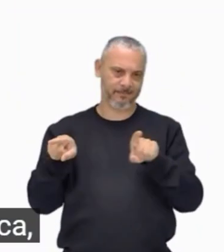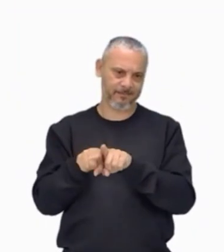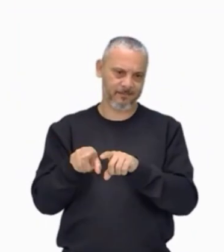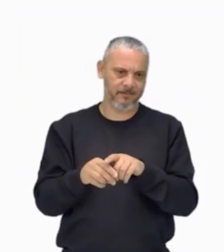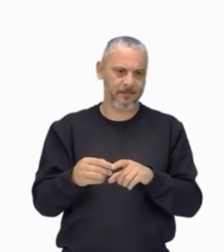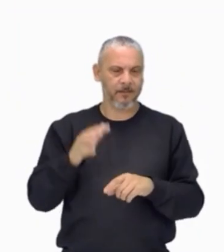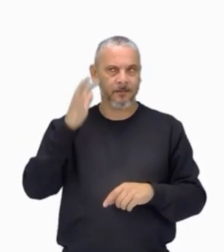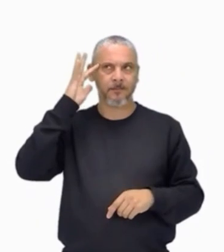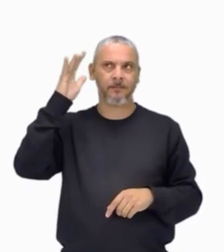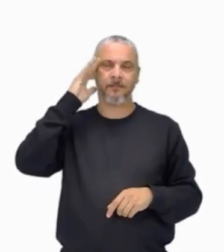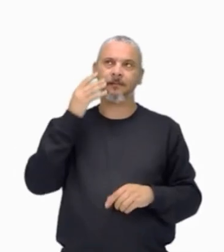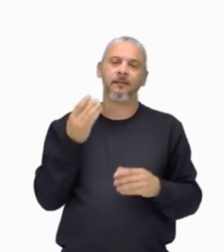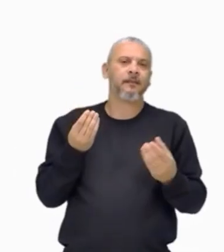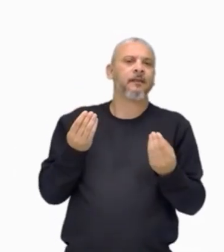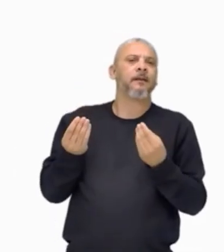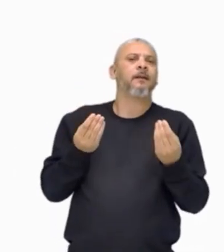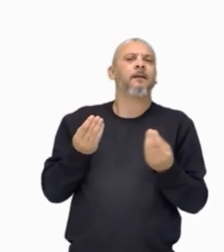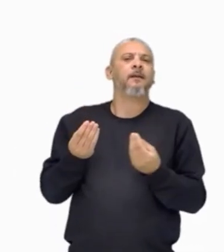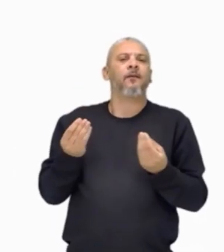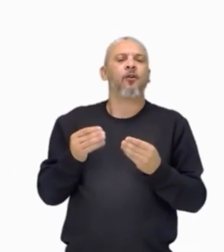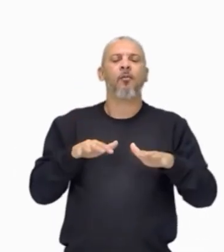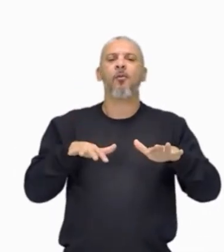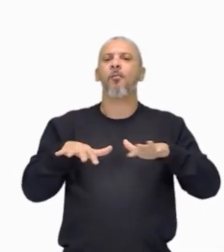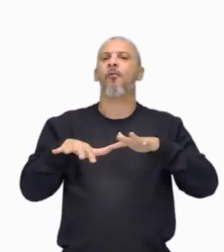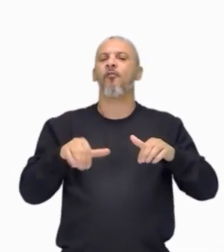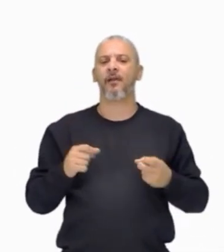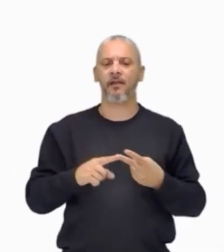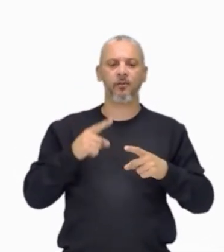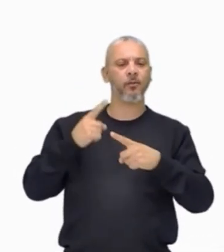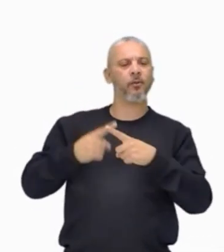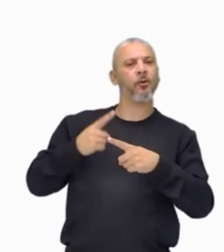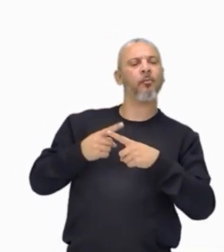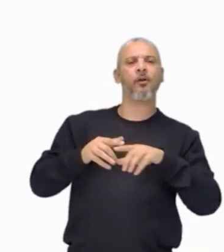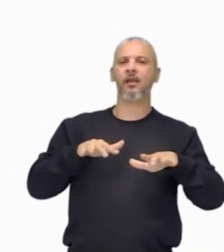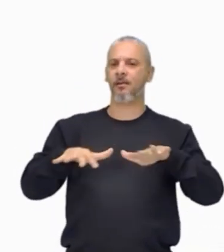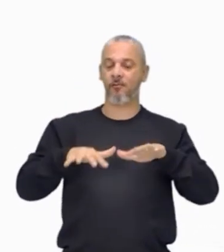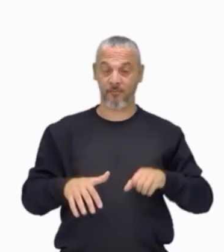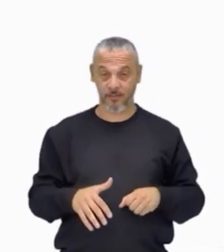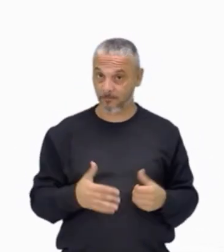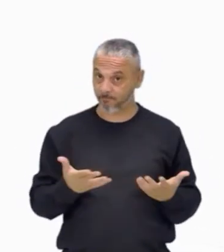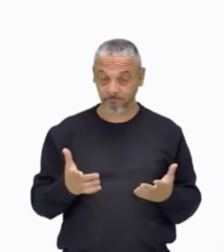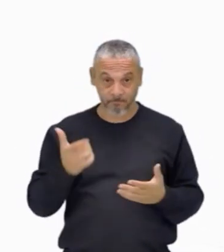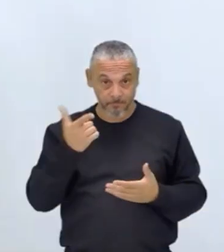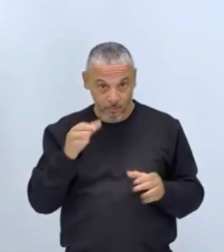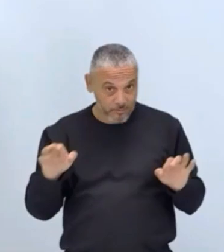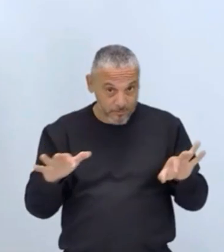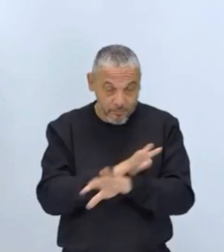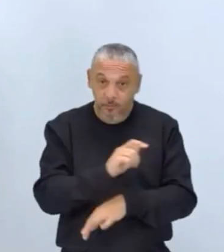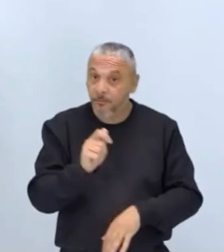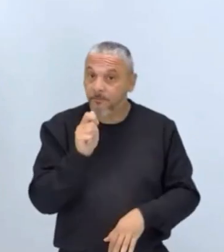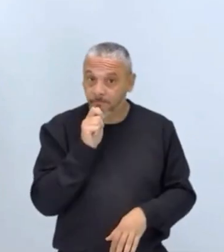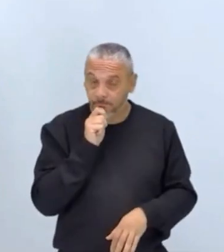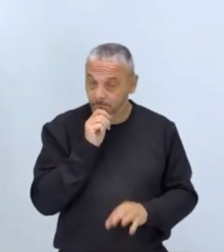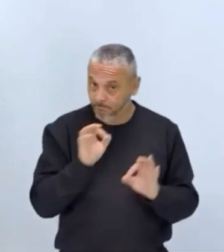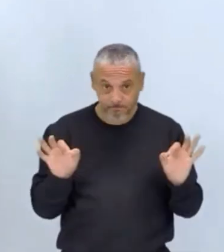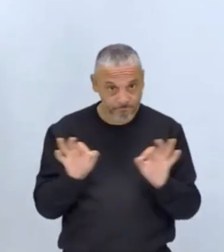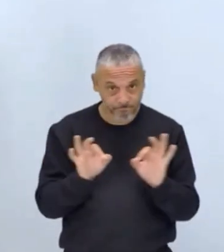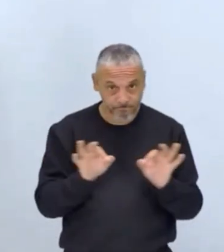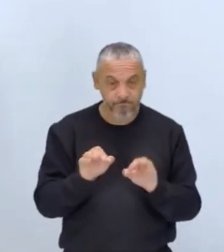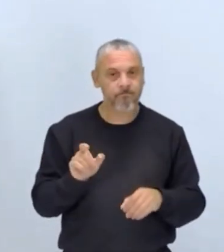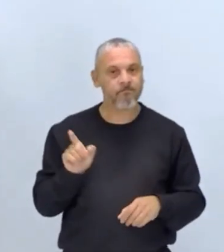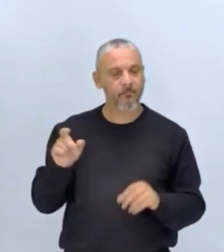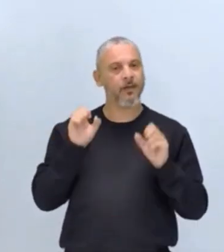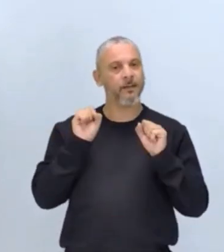observação crítica, que é como que o movimento se dá, por que ele se movimenta. Se caso você não tenha um autômato físico, como nós temos